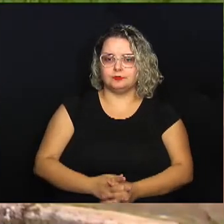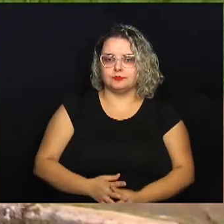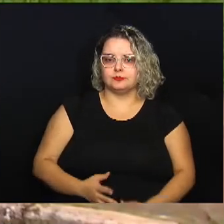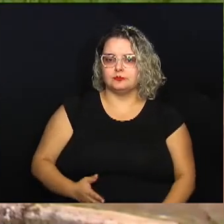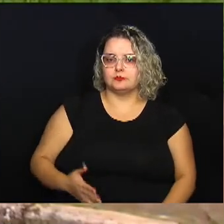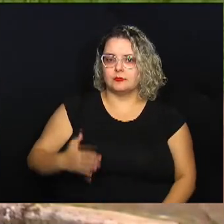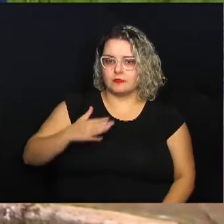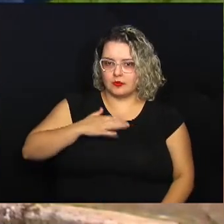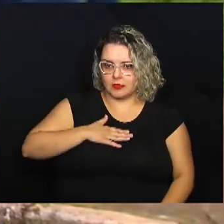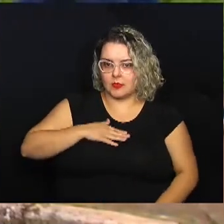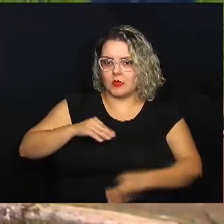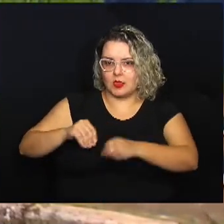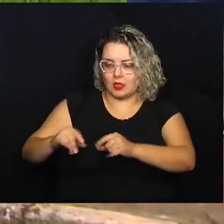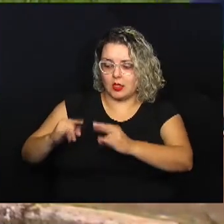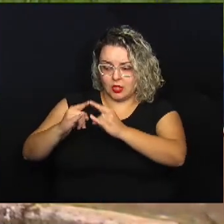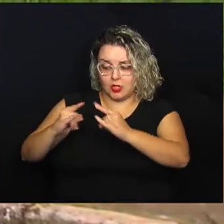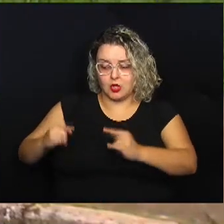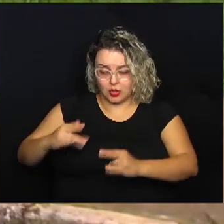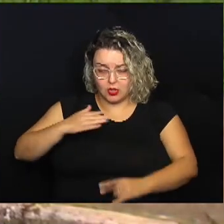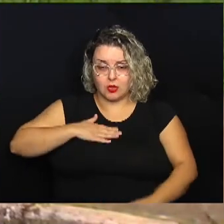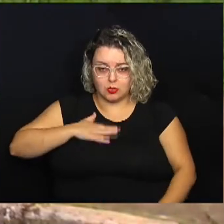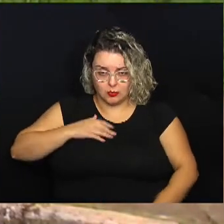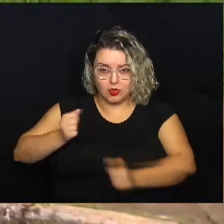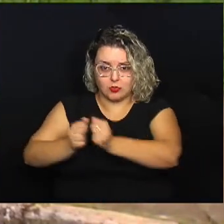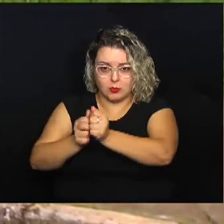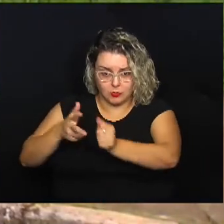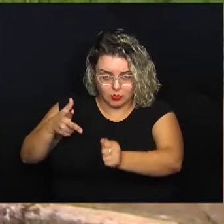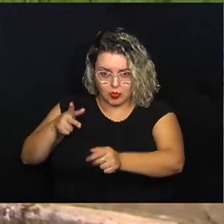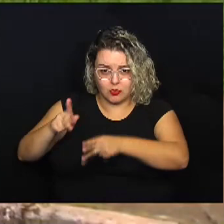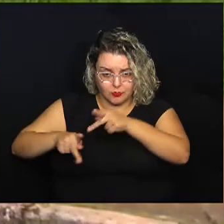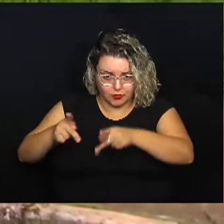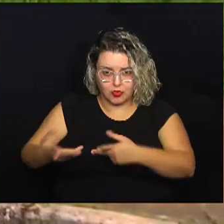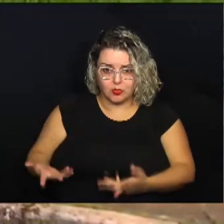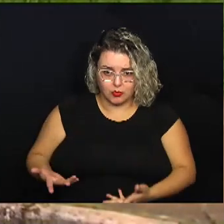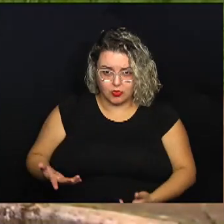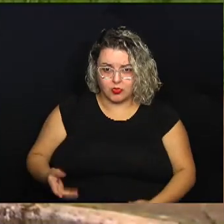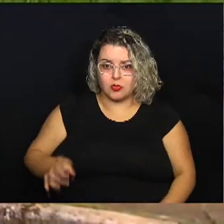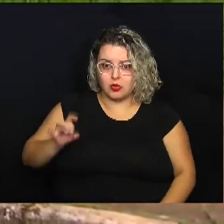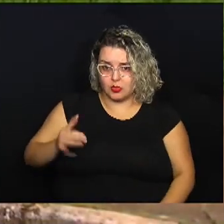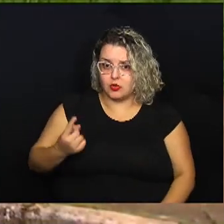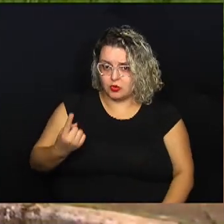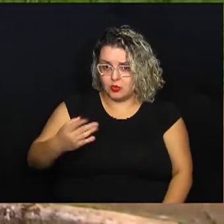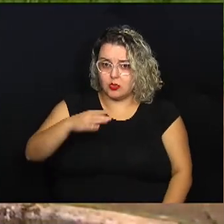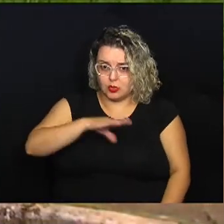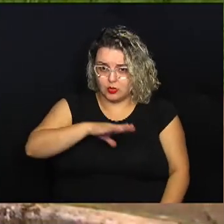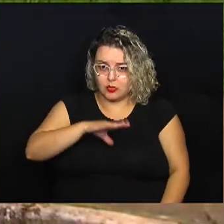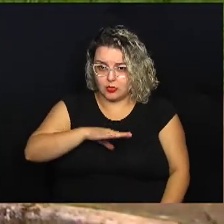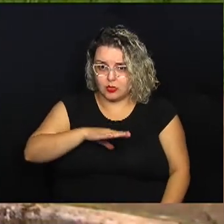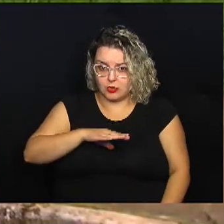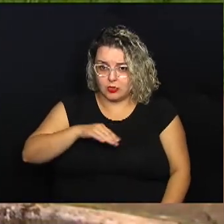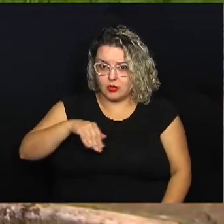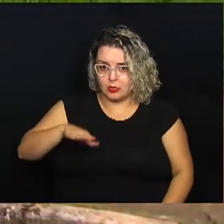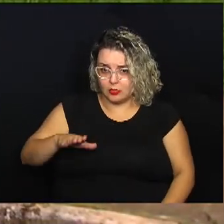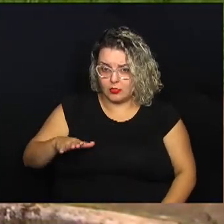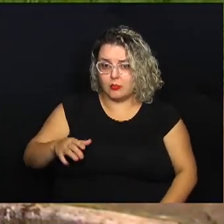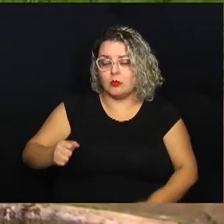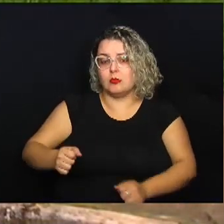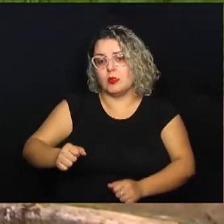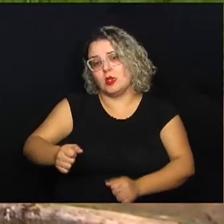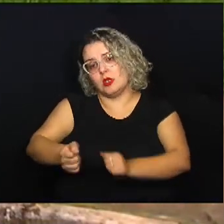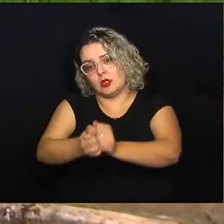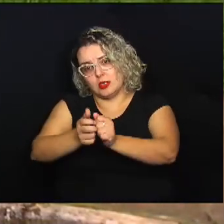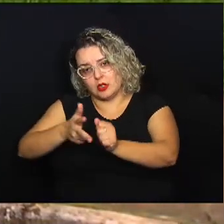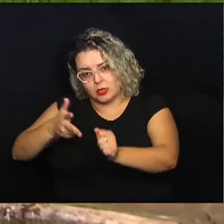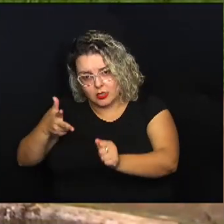terra indígena Alto Rio Negro, aonde eu vim, no caso, só existe um município mais indígena que foi decretado,